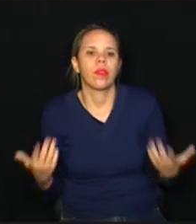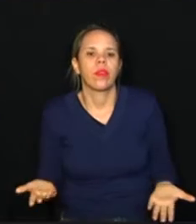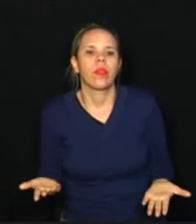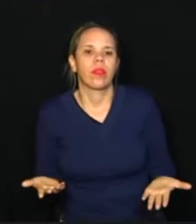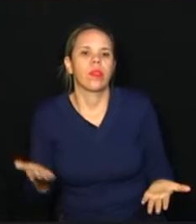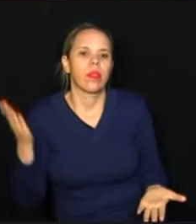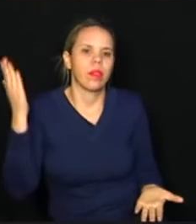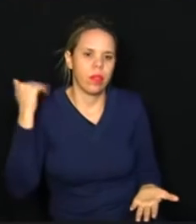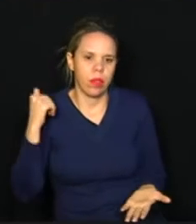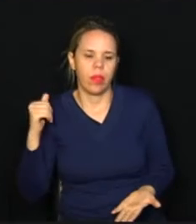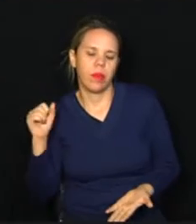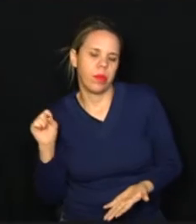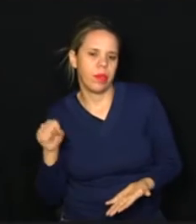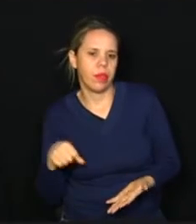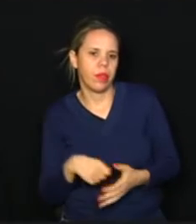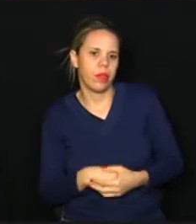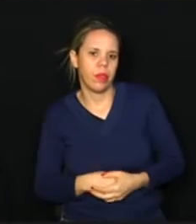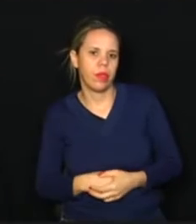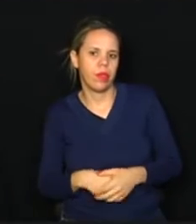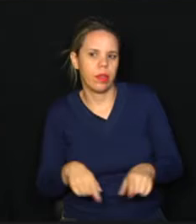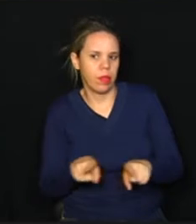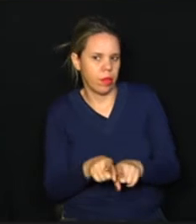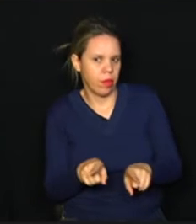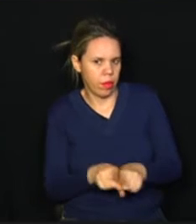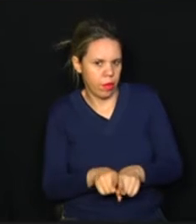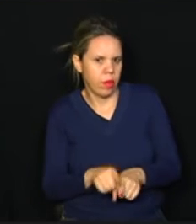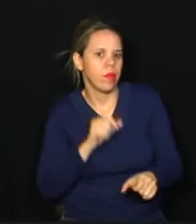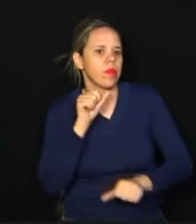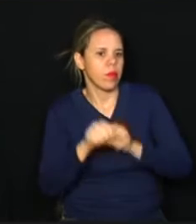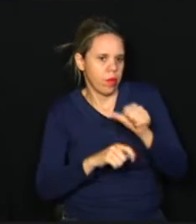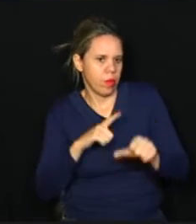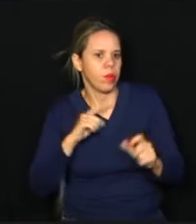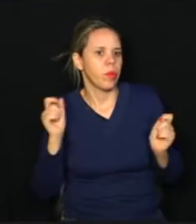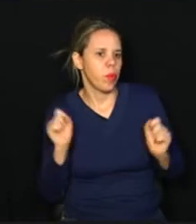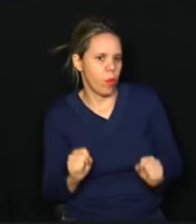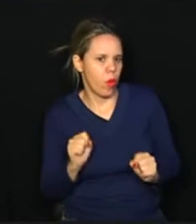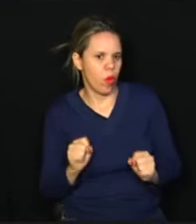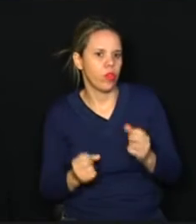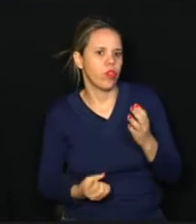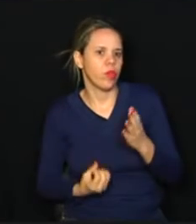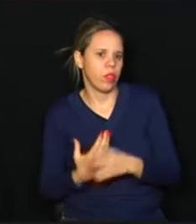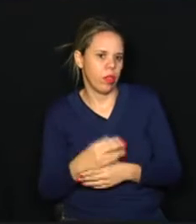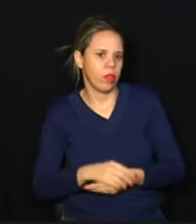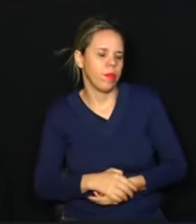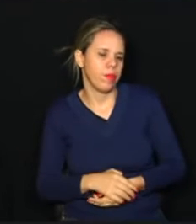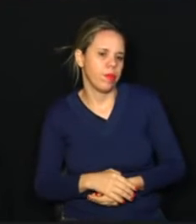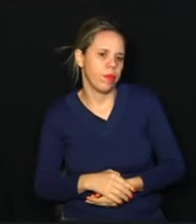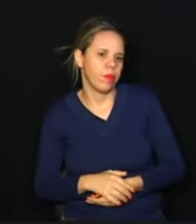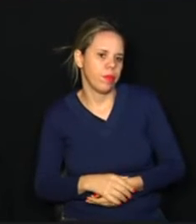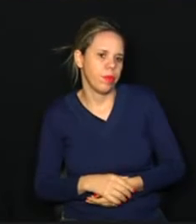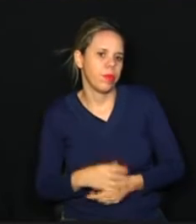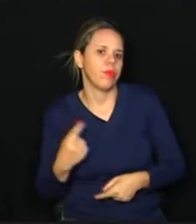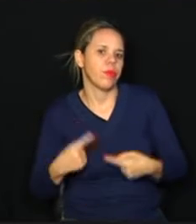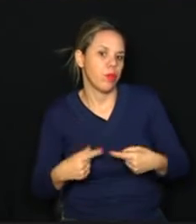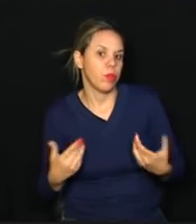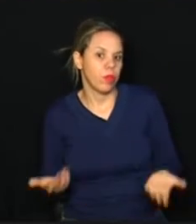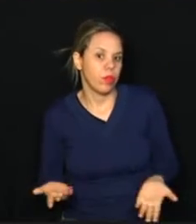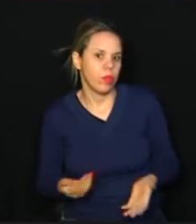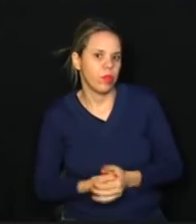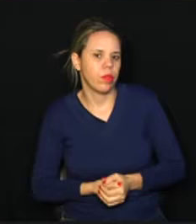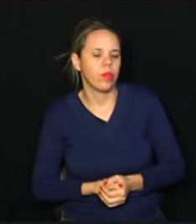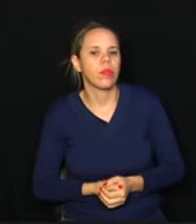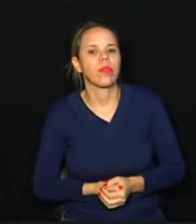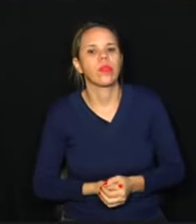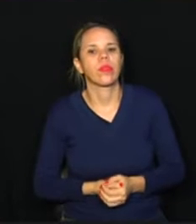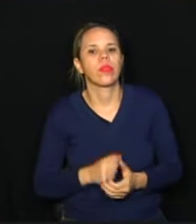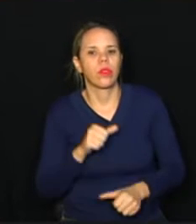a gente sabe também que há mudanças que podem ocorrer, né, na política, né, e